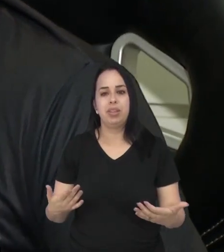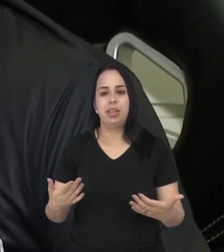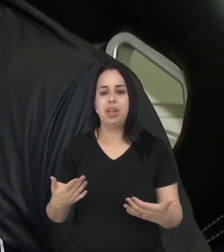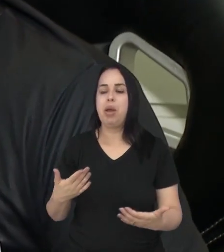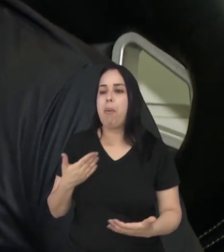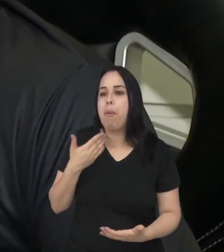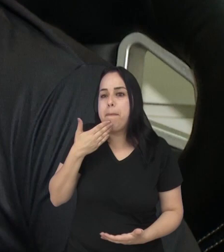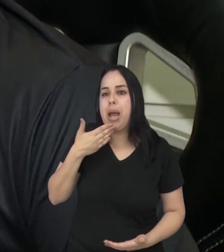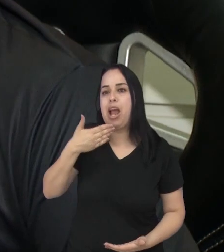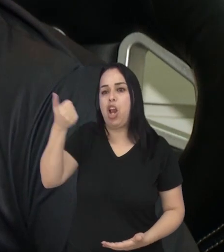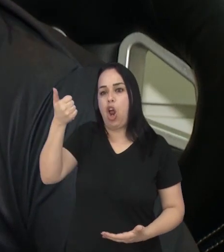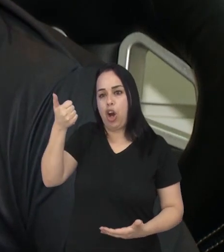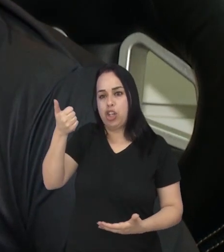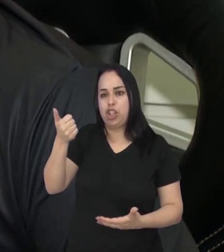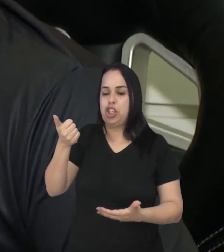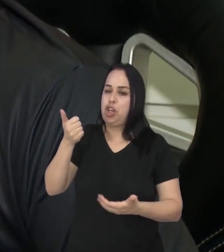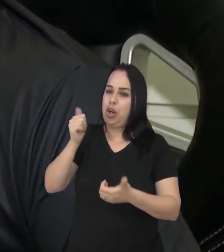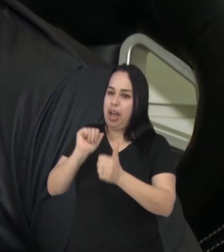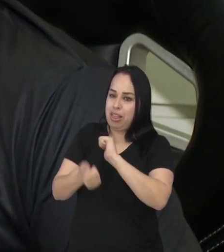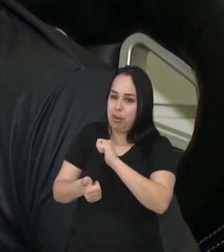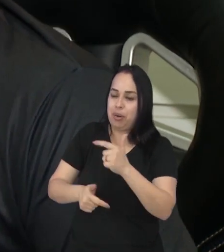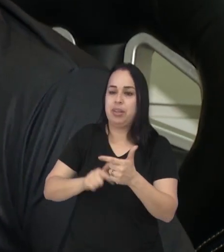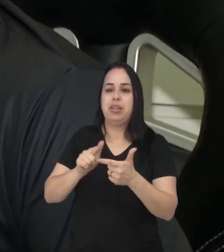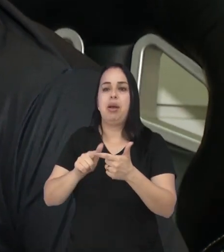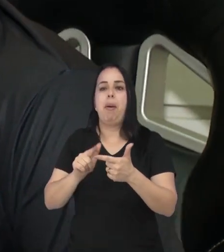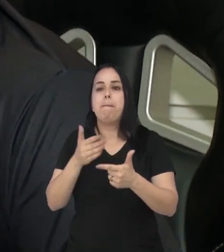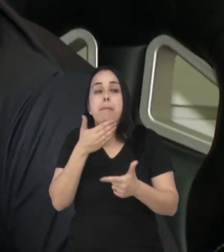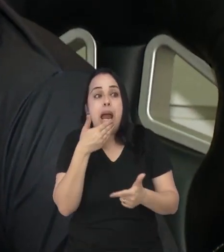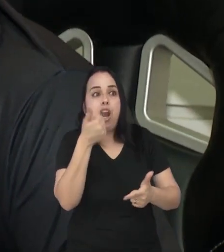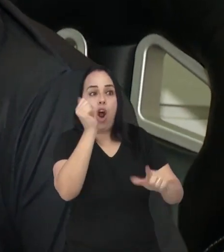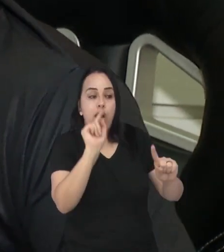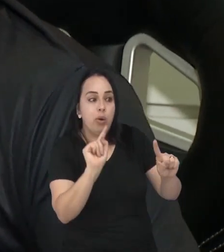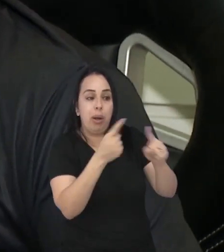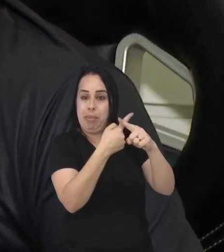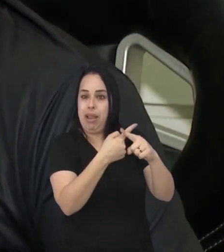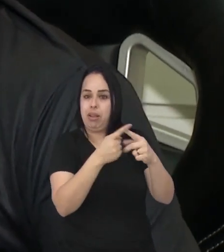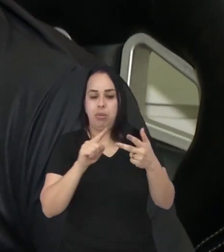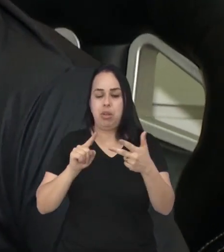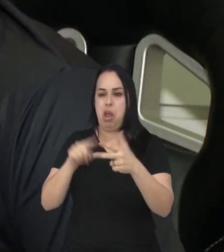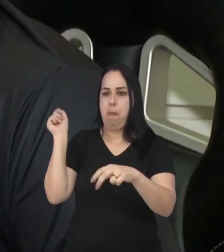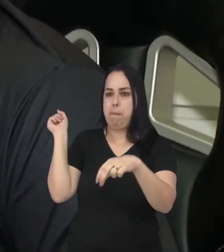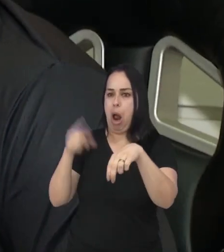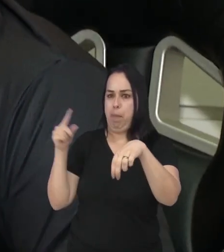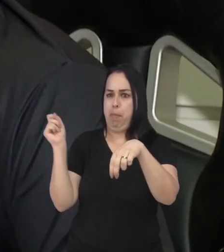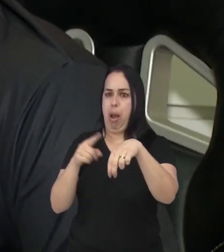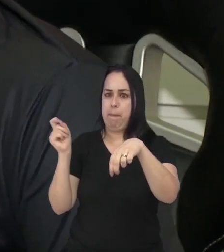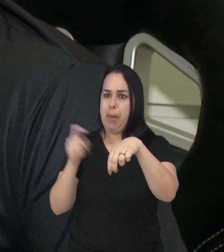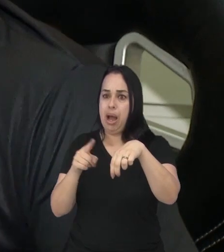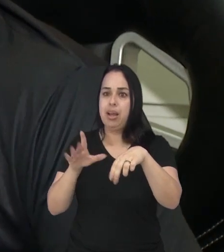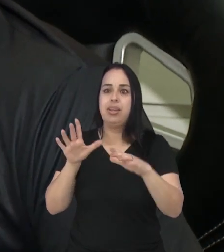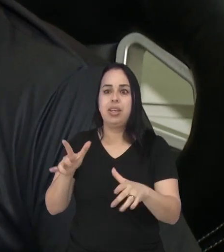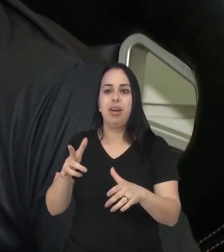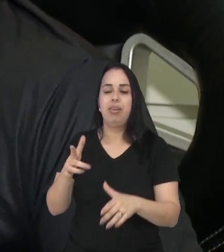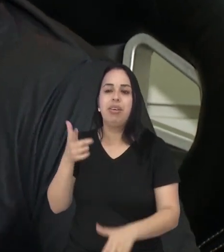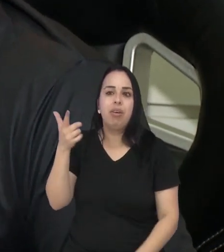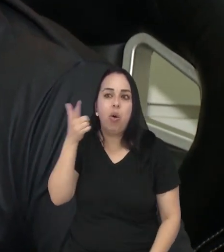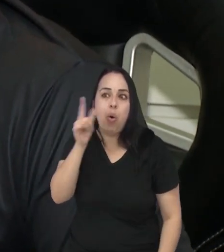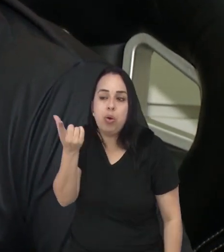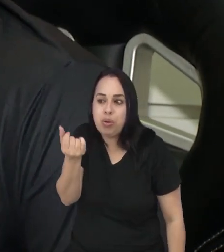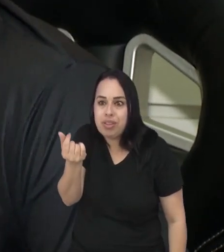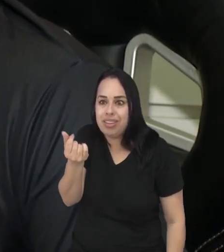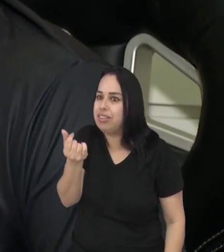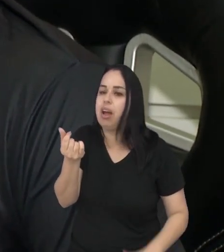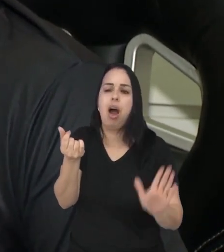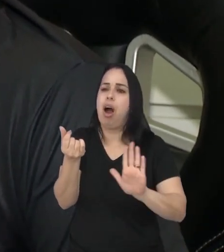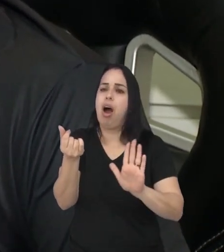Consagrei melhor em campo, na final, melhor do campeonato, artilheiro. E o mais interessante, né? Ganhei alguma